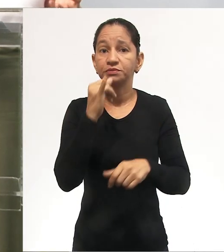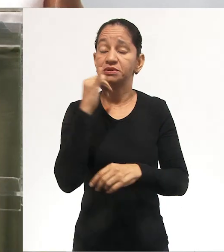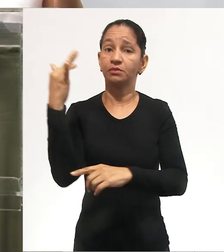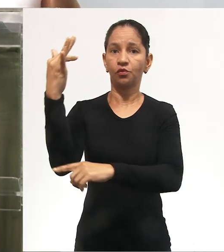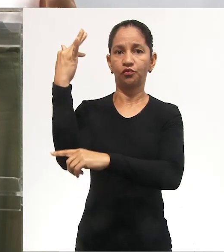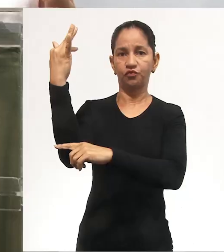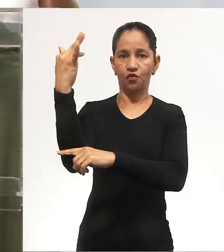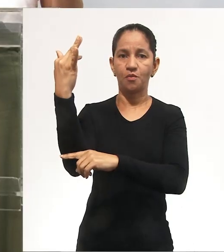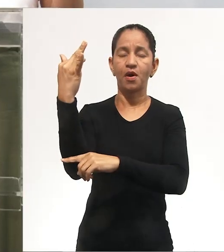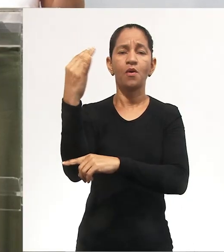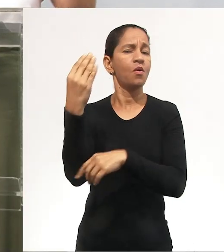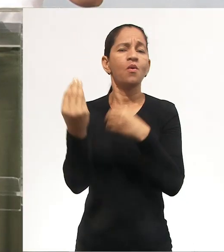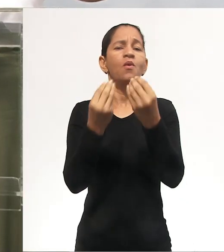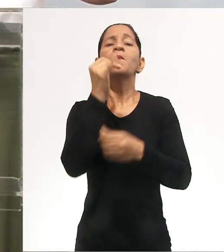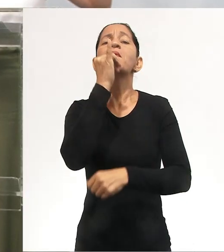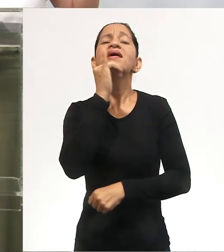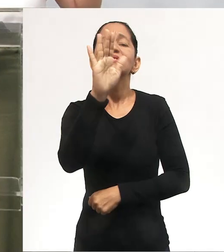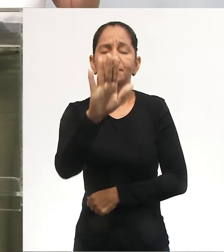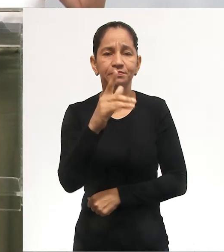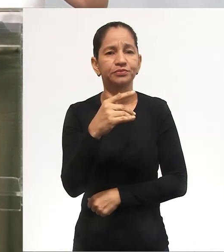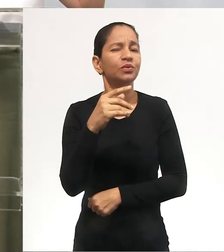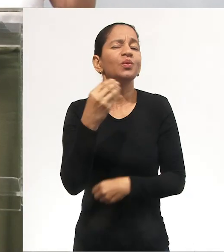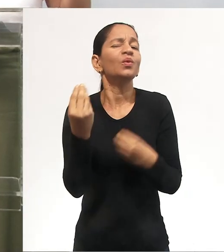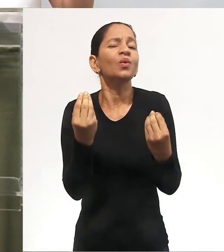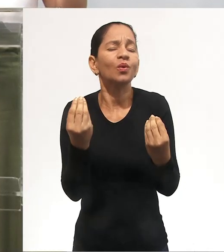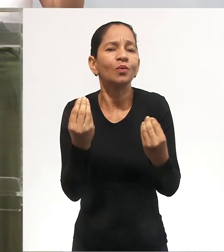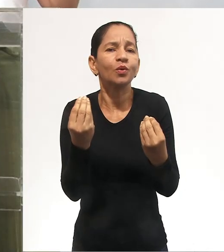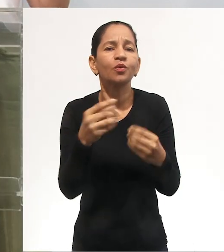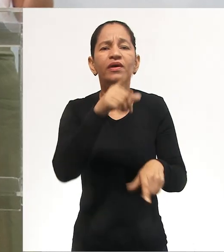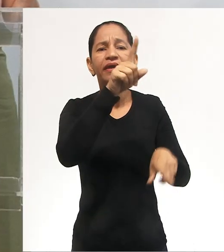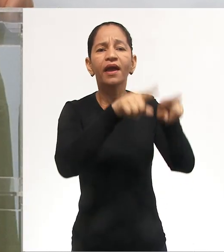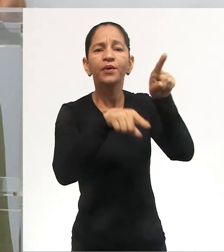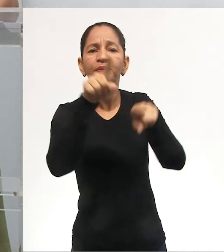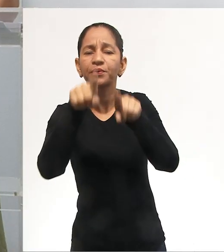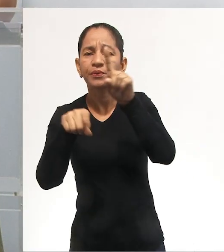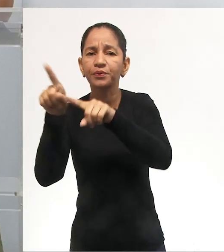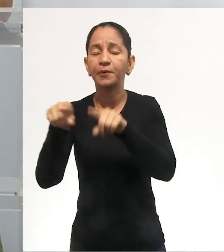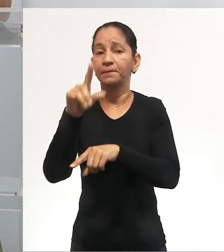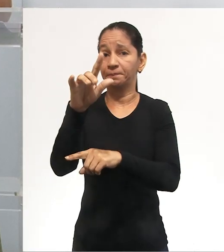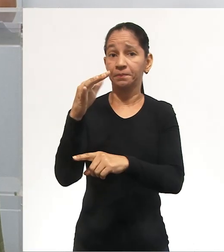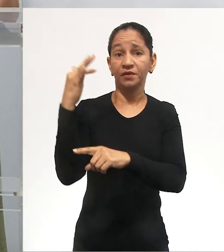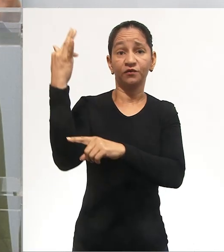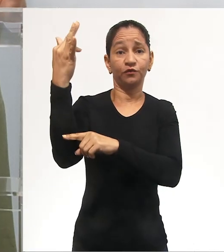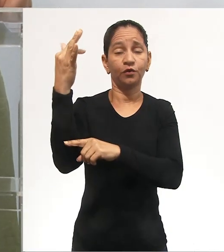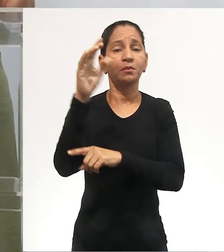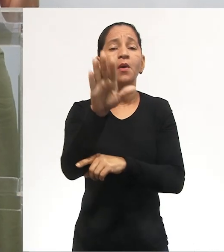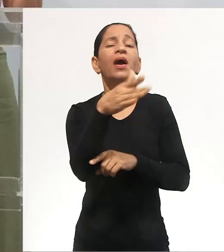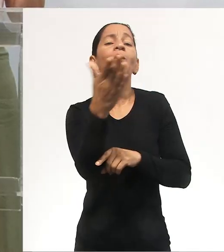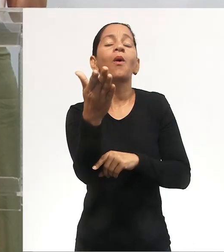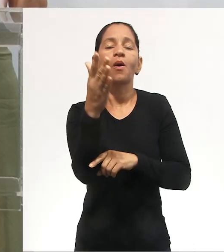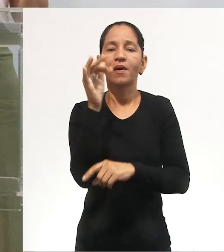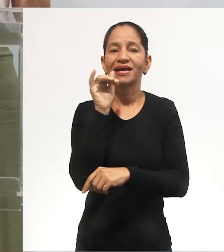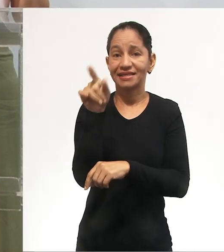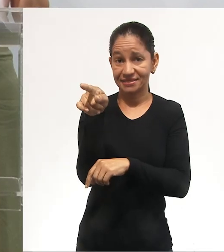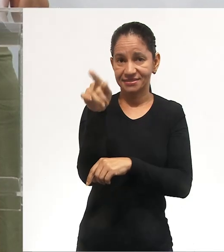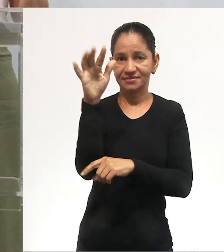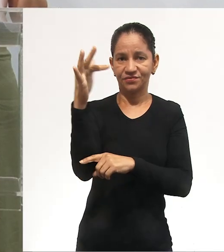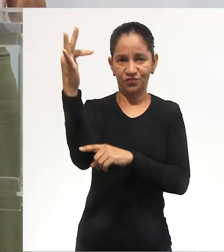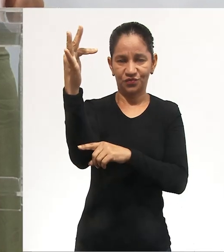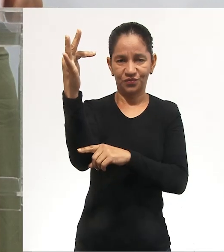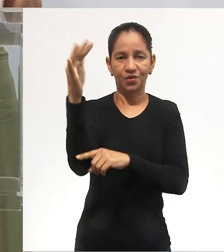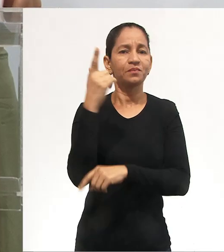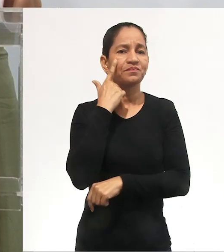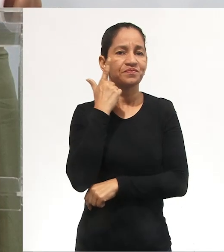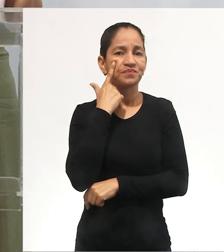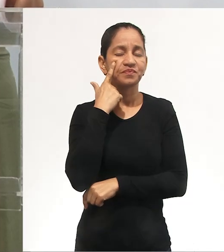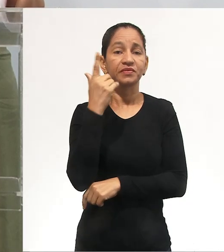língua. Como? Primeiro vamos falar, o que é a variante formal? A variante formal é aquela